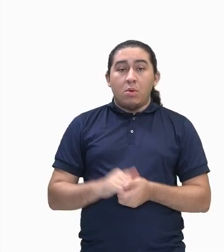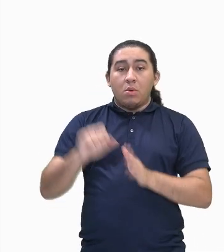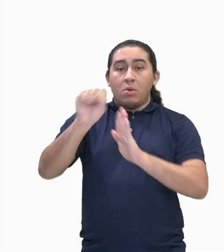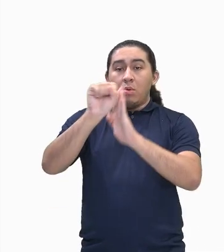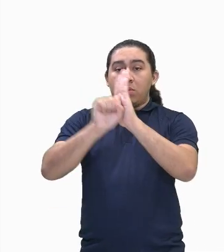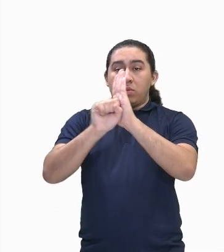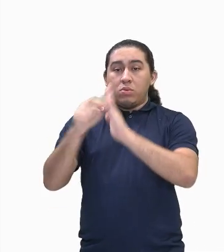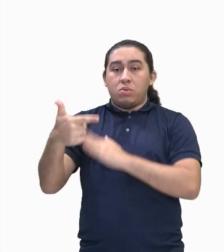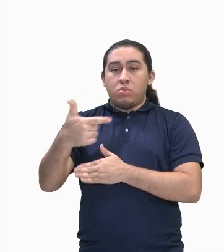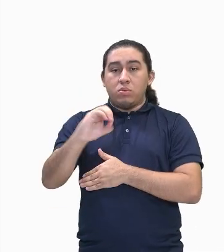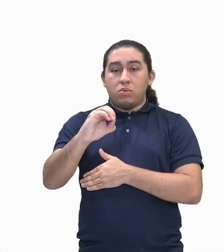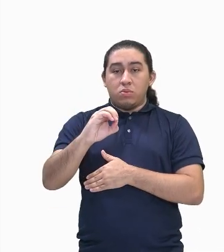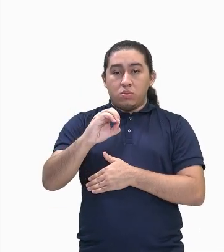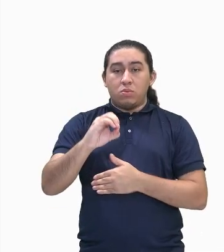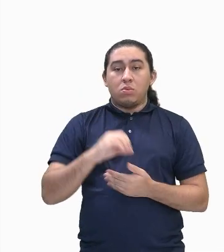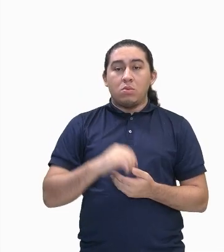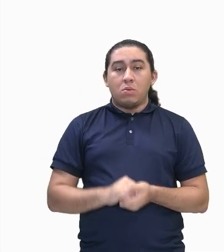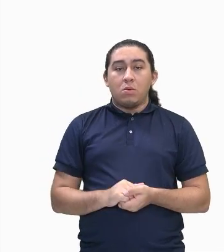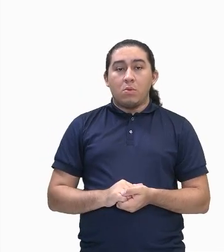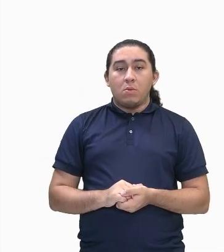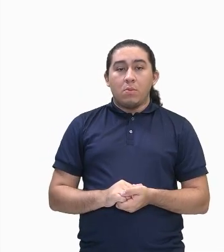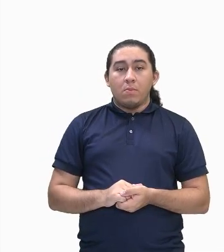XX.